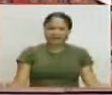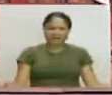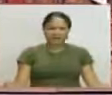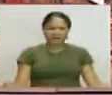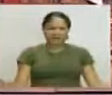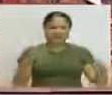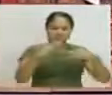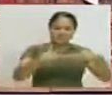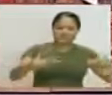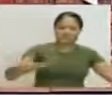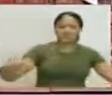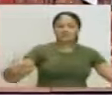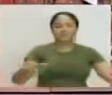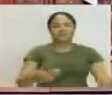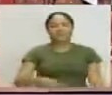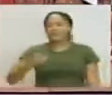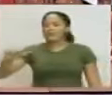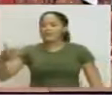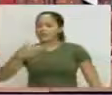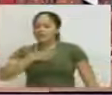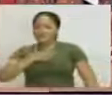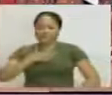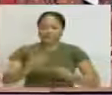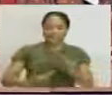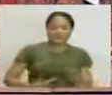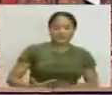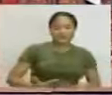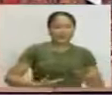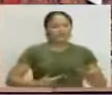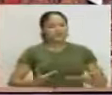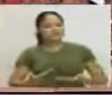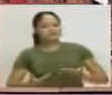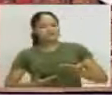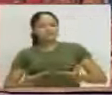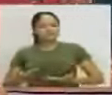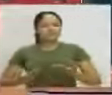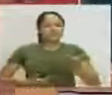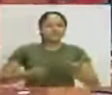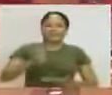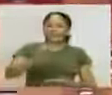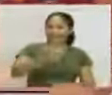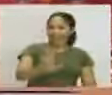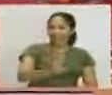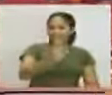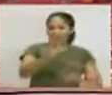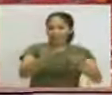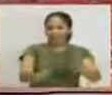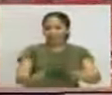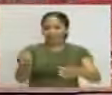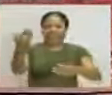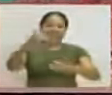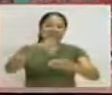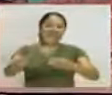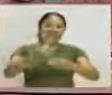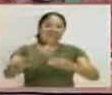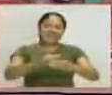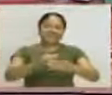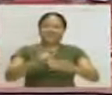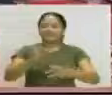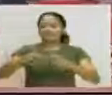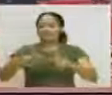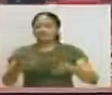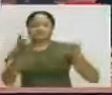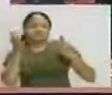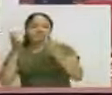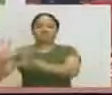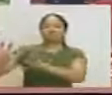meu serviço. Usar o povo só em período de eleição e depois tchau, não queremos mais compromisso com você,